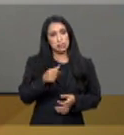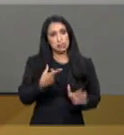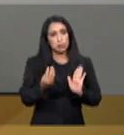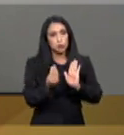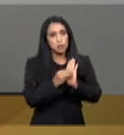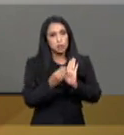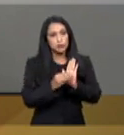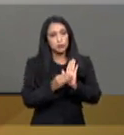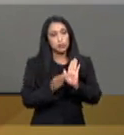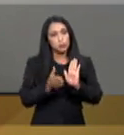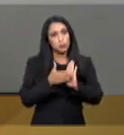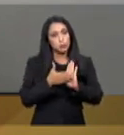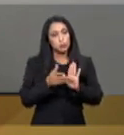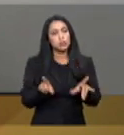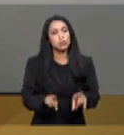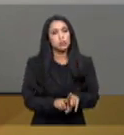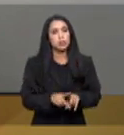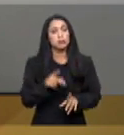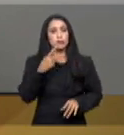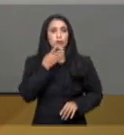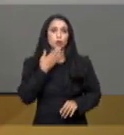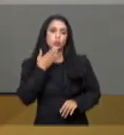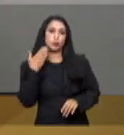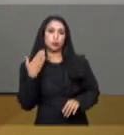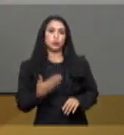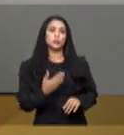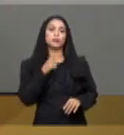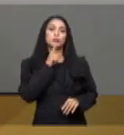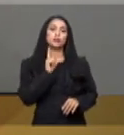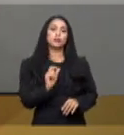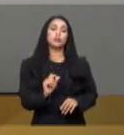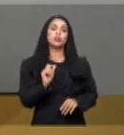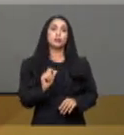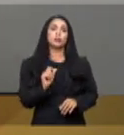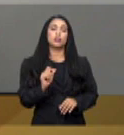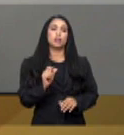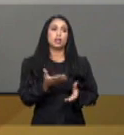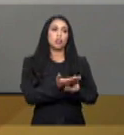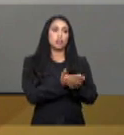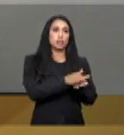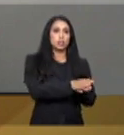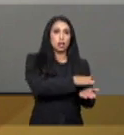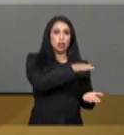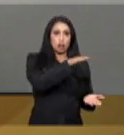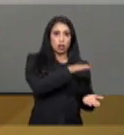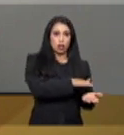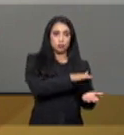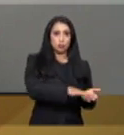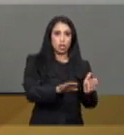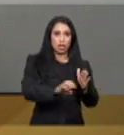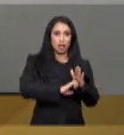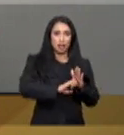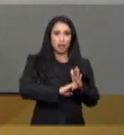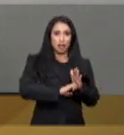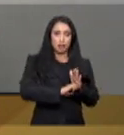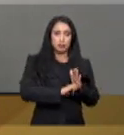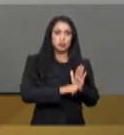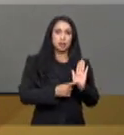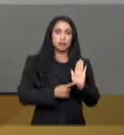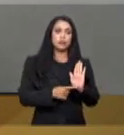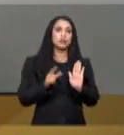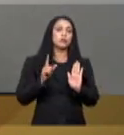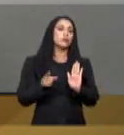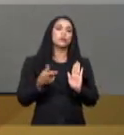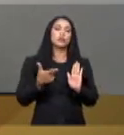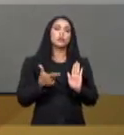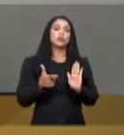Reitera ainda pedido de sobrestamento de autos. A empresa embargada sustentou a impossibilidade